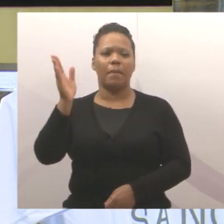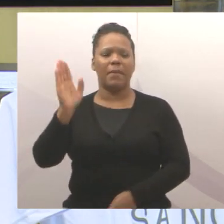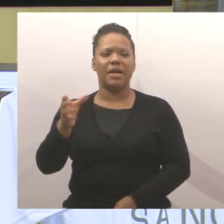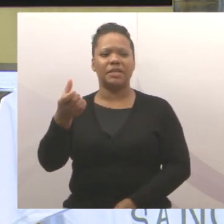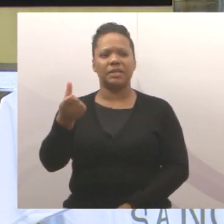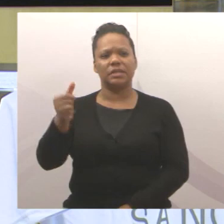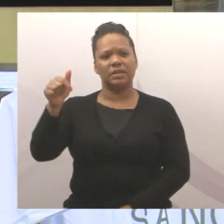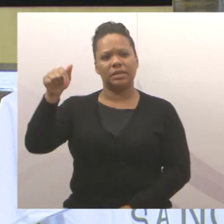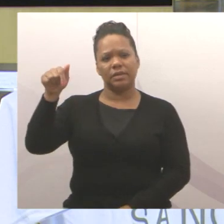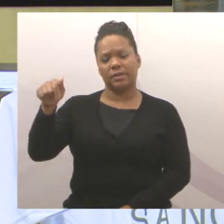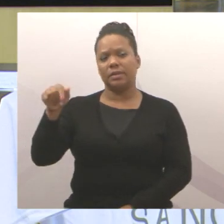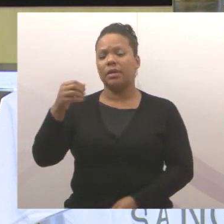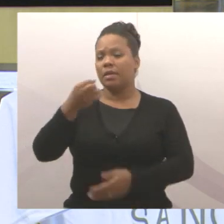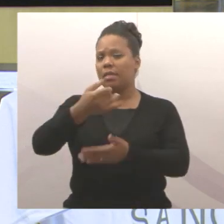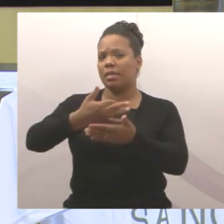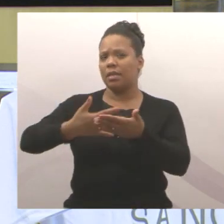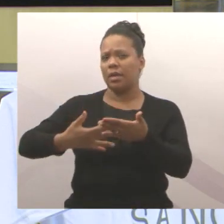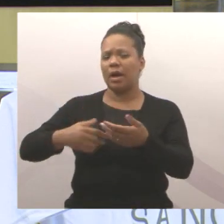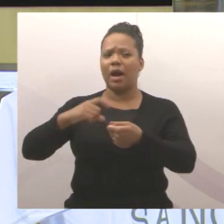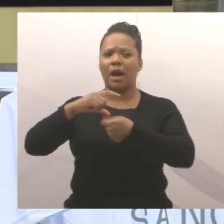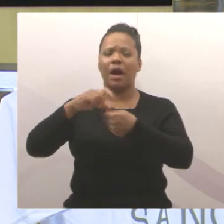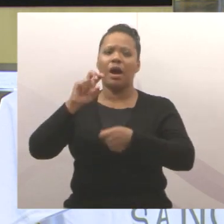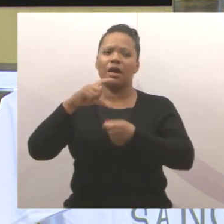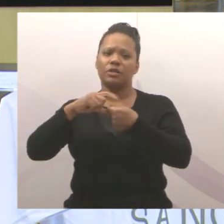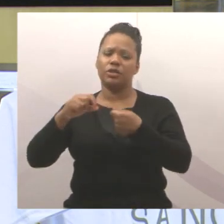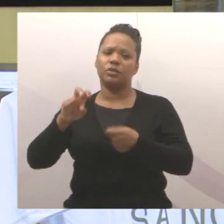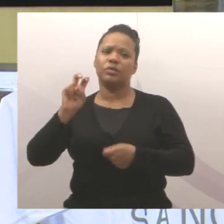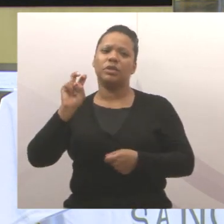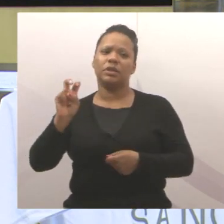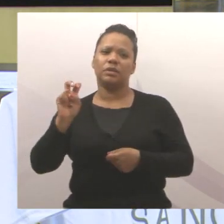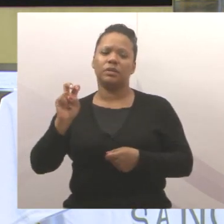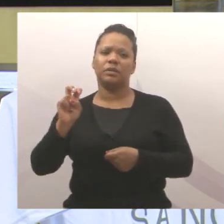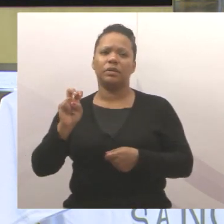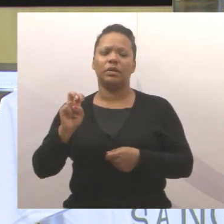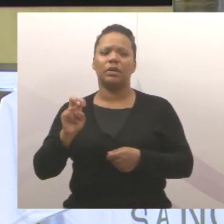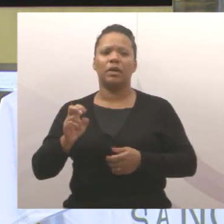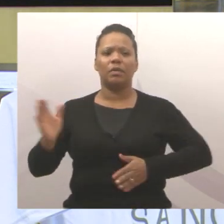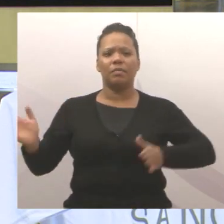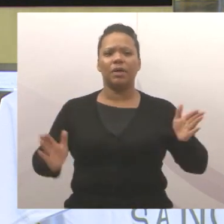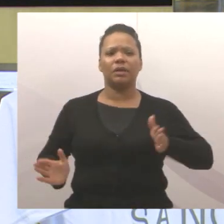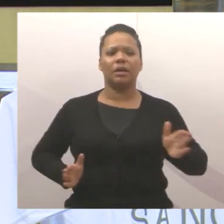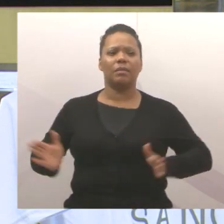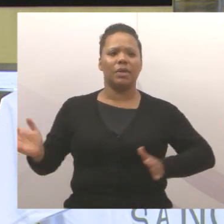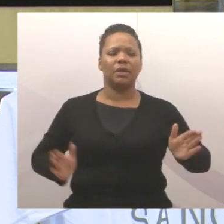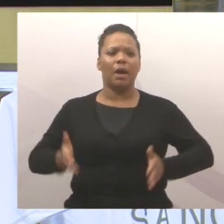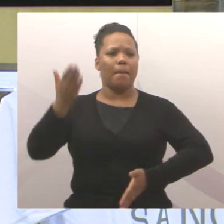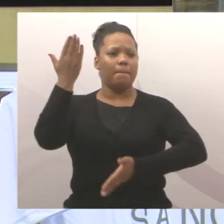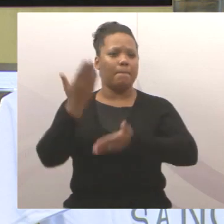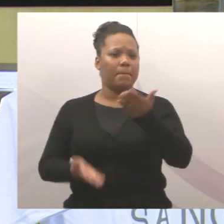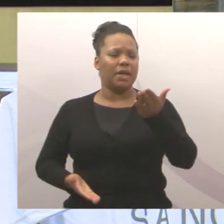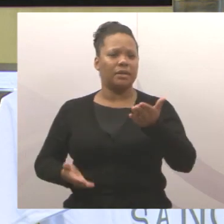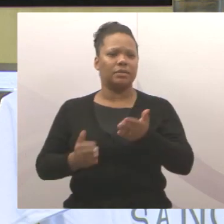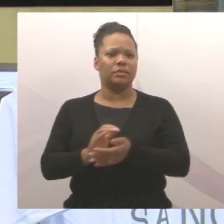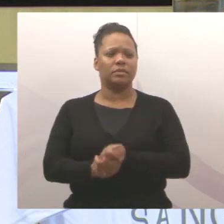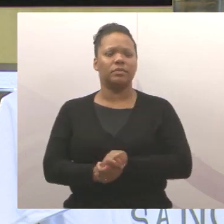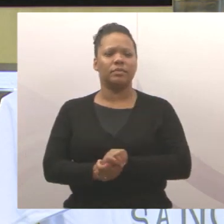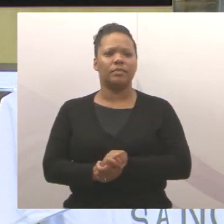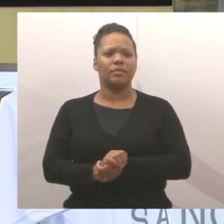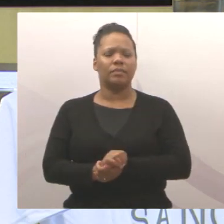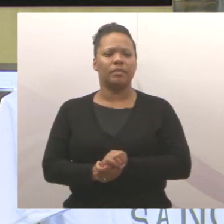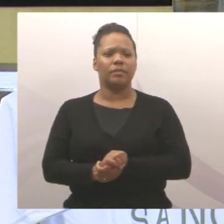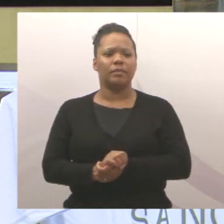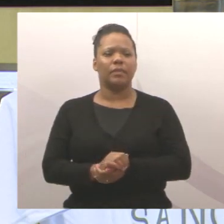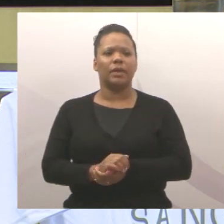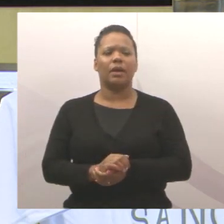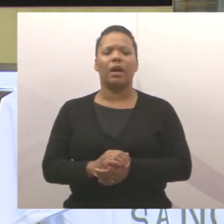201/67 estabelece que, artigo 5º, o processo de cassação do mandato do prefeito pela Câmara por infrações definidas